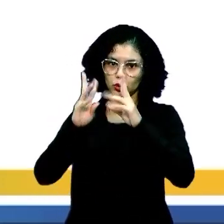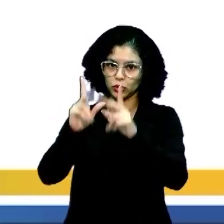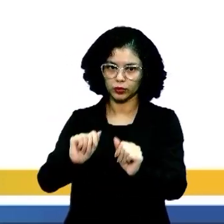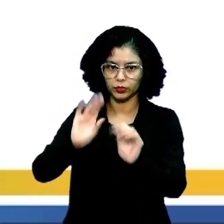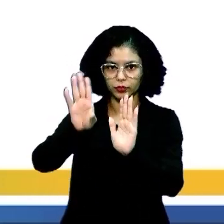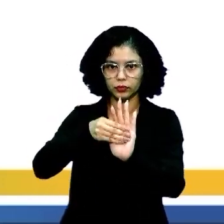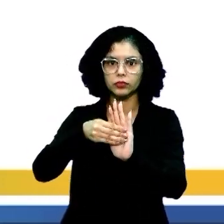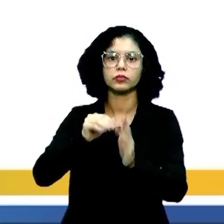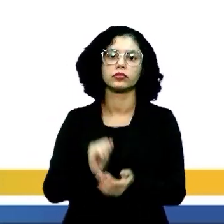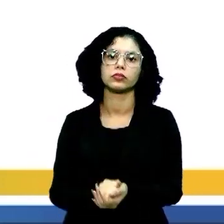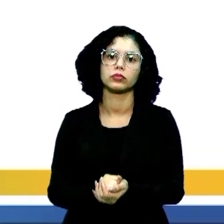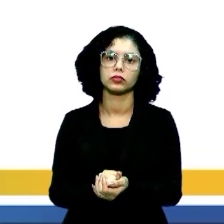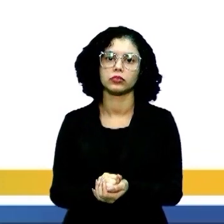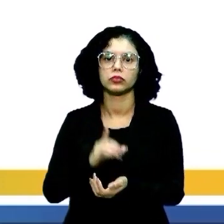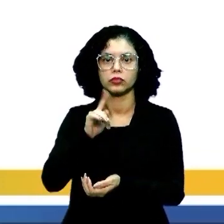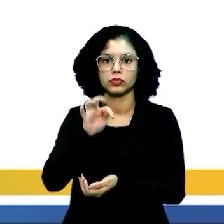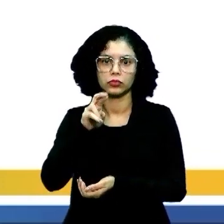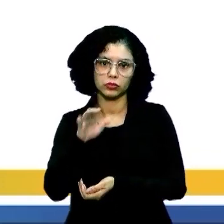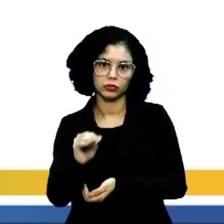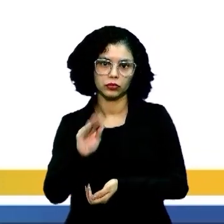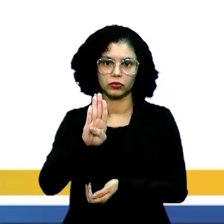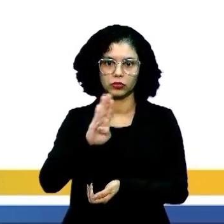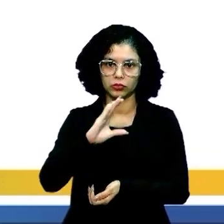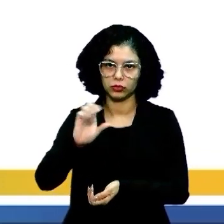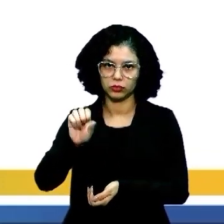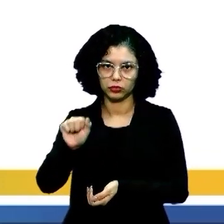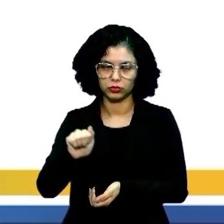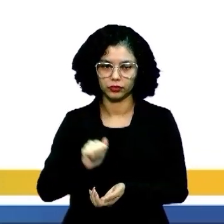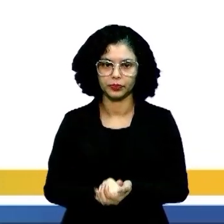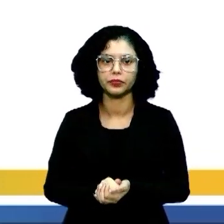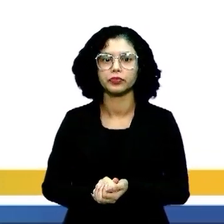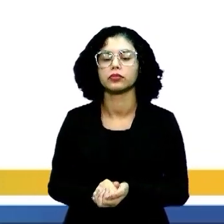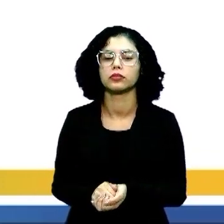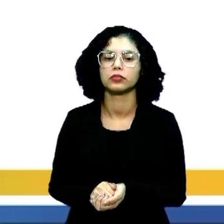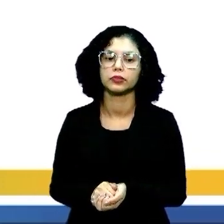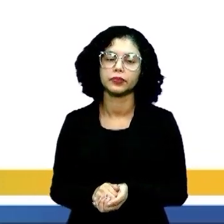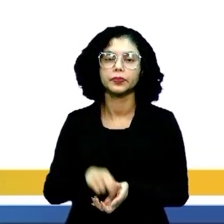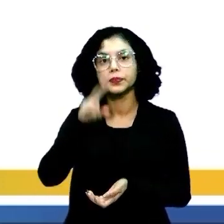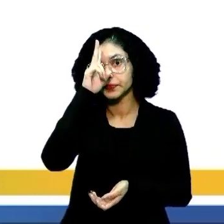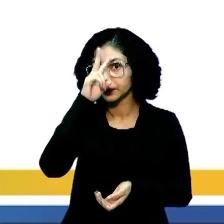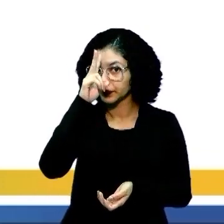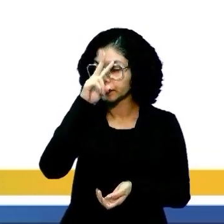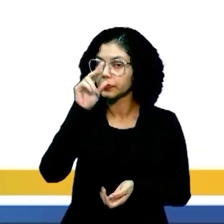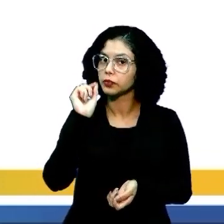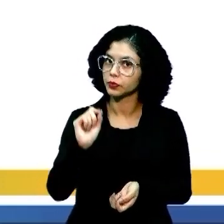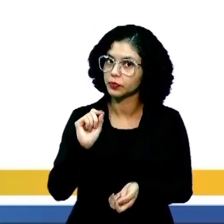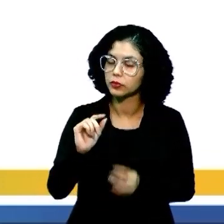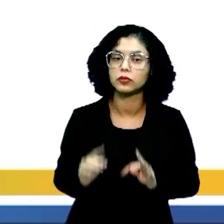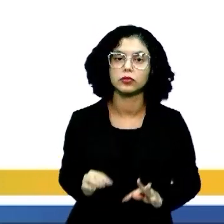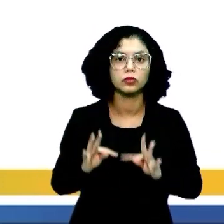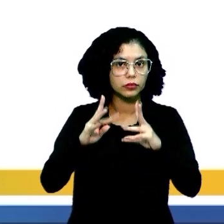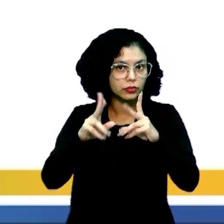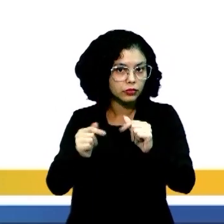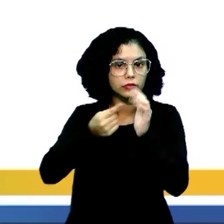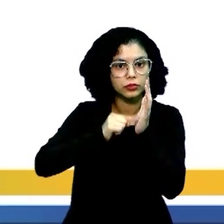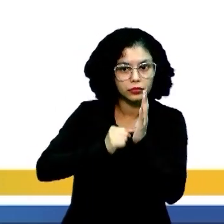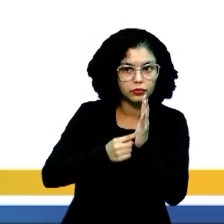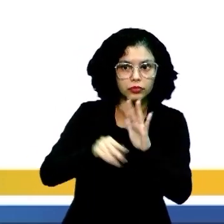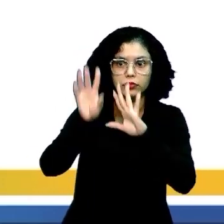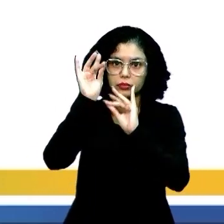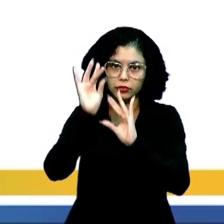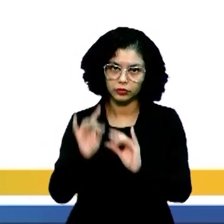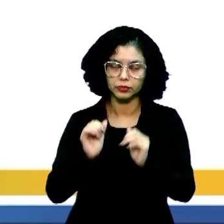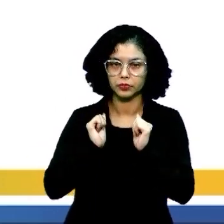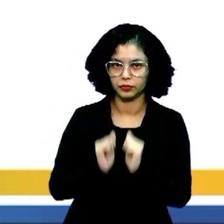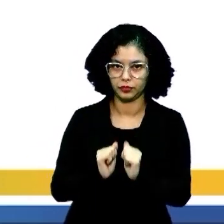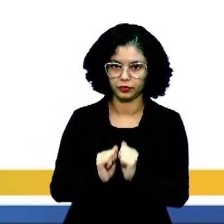ficou conhecida como Doutrina Bush, ok? Lembrando que todos esses pontos em destaque vocês